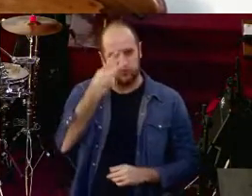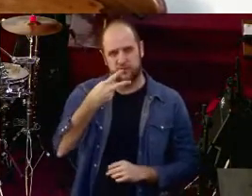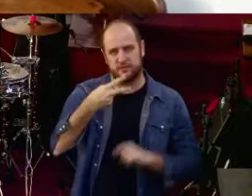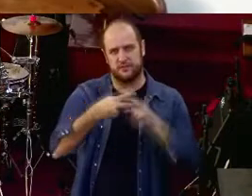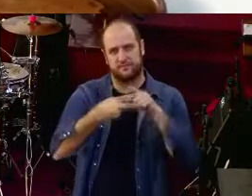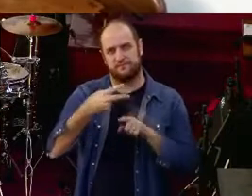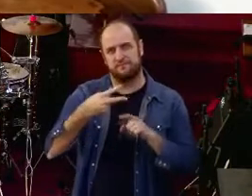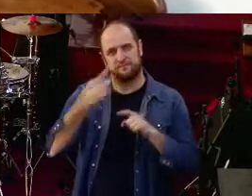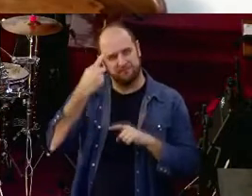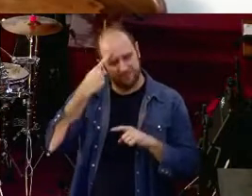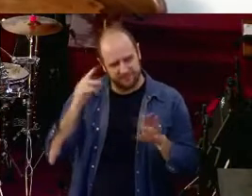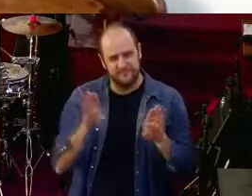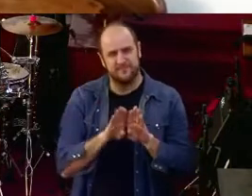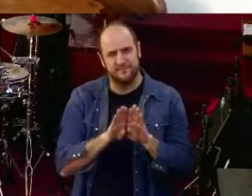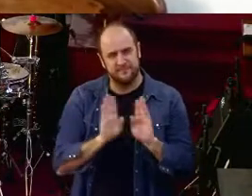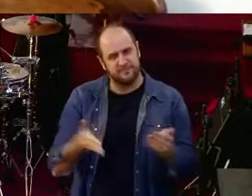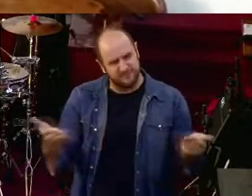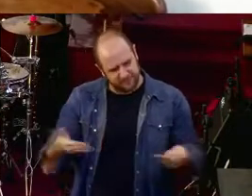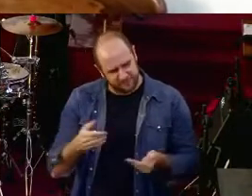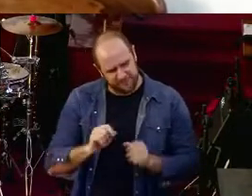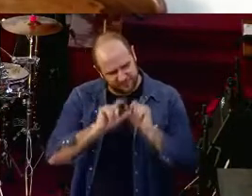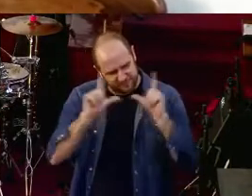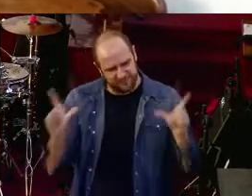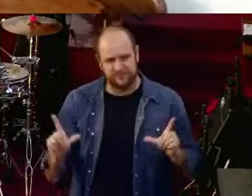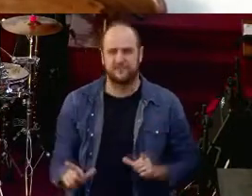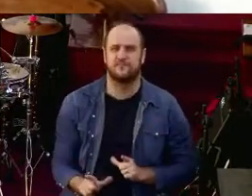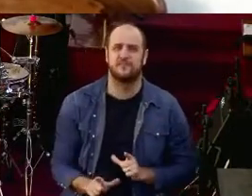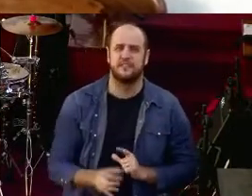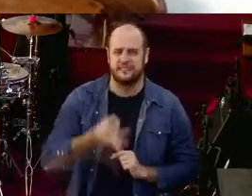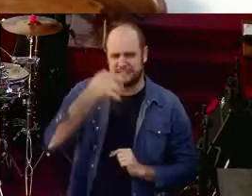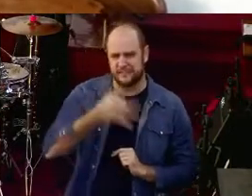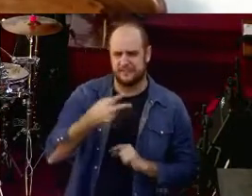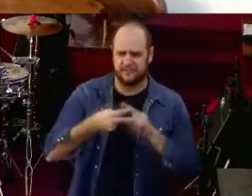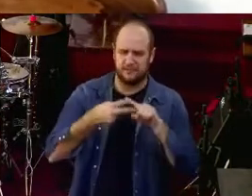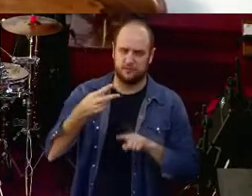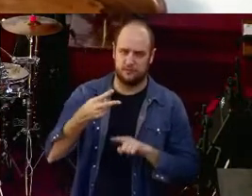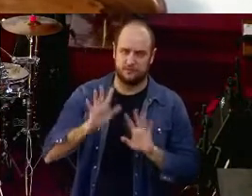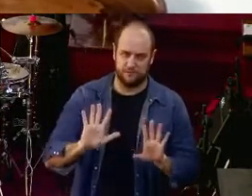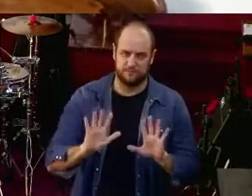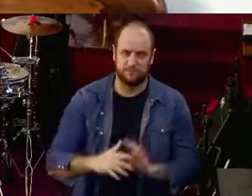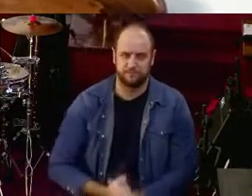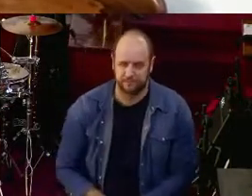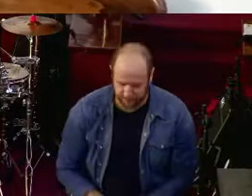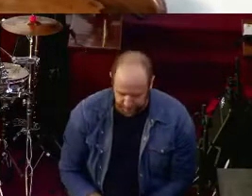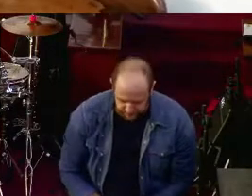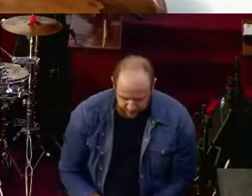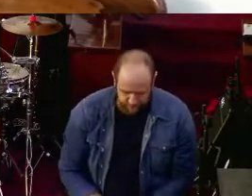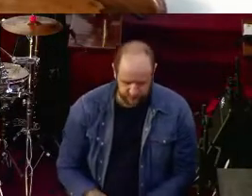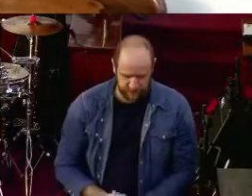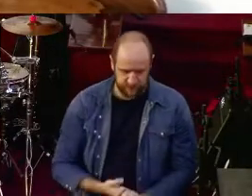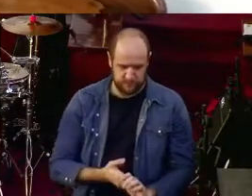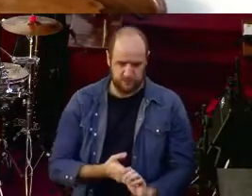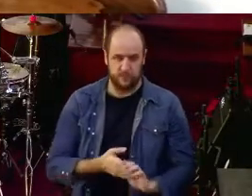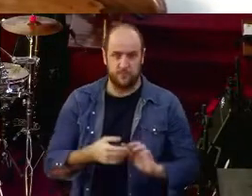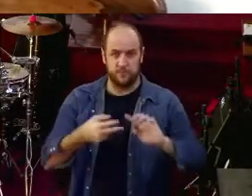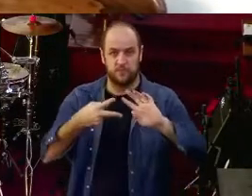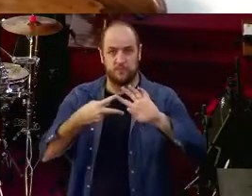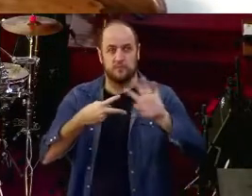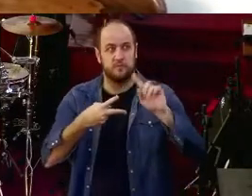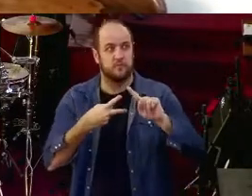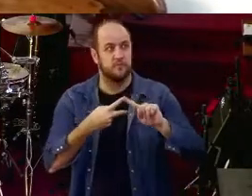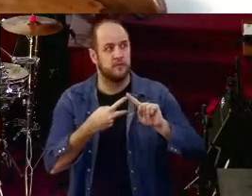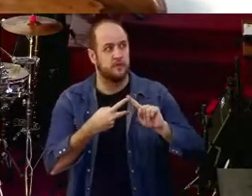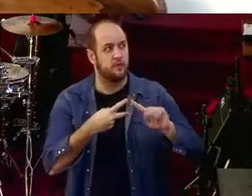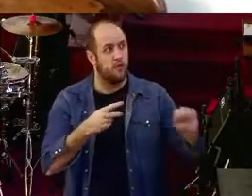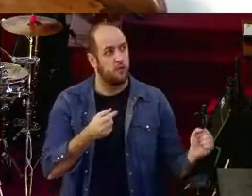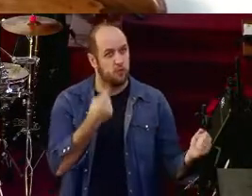vamos pensar nisso nesta meditação nesta manhã. Primeiramente, um fato e duas